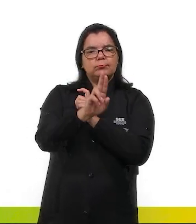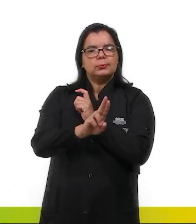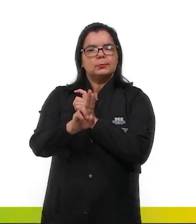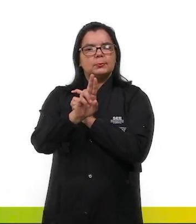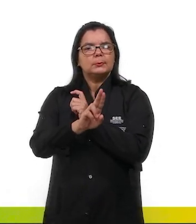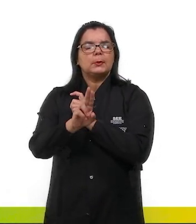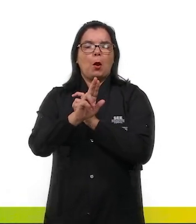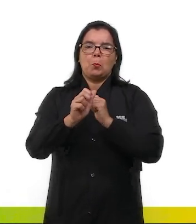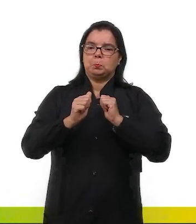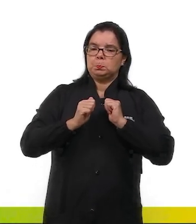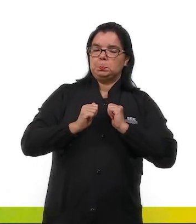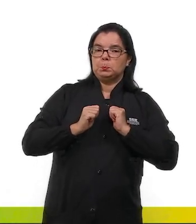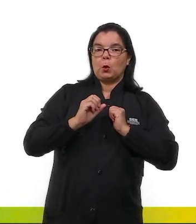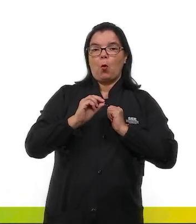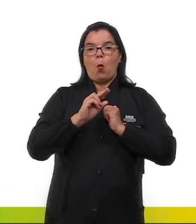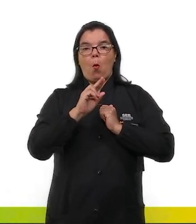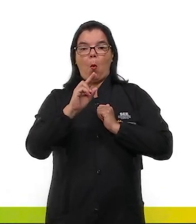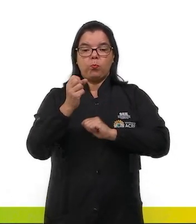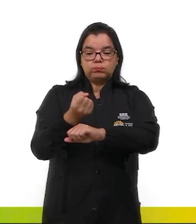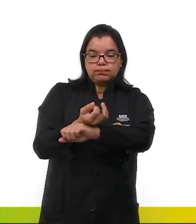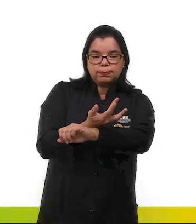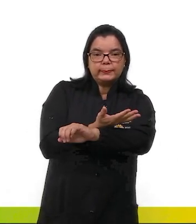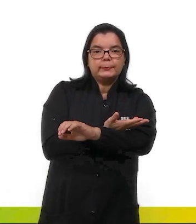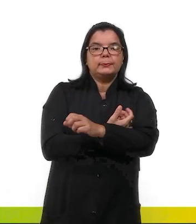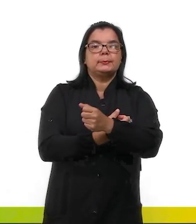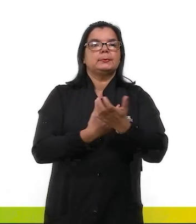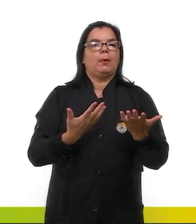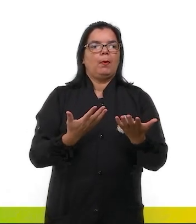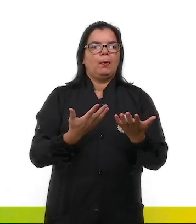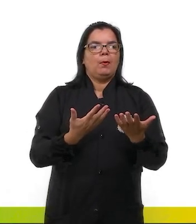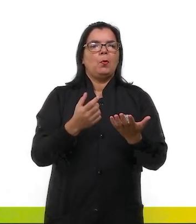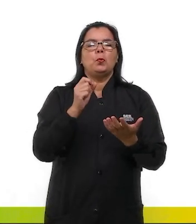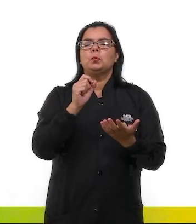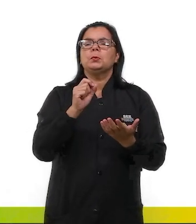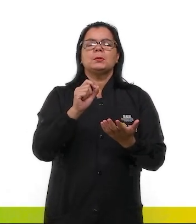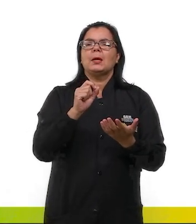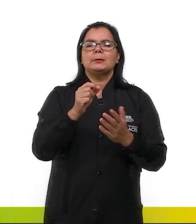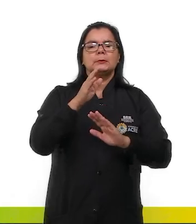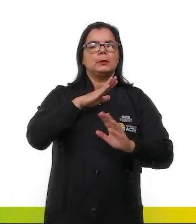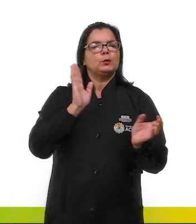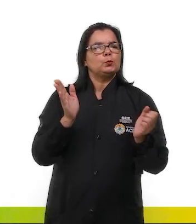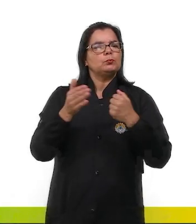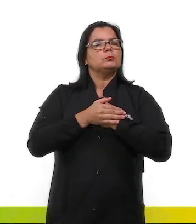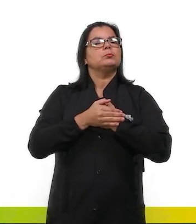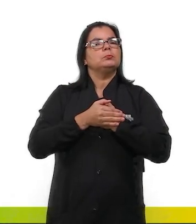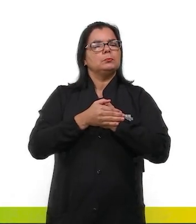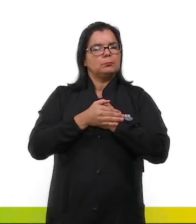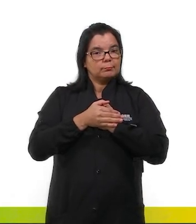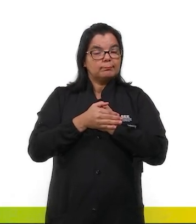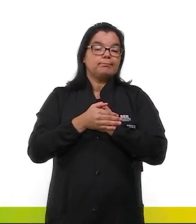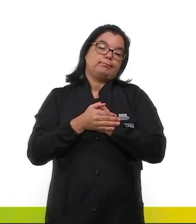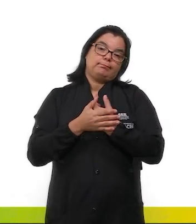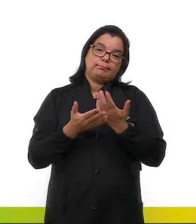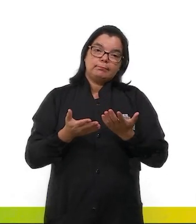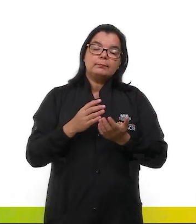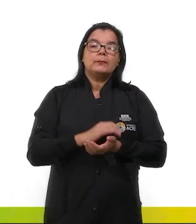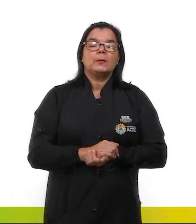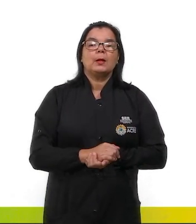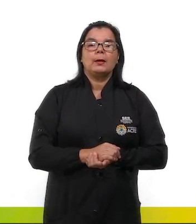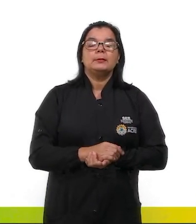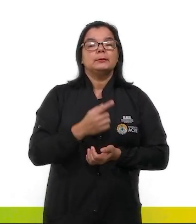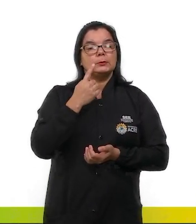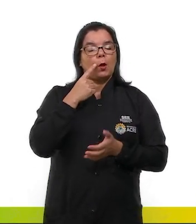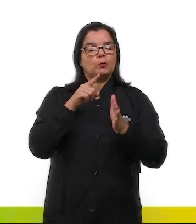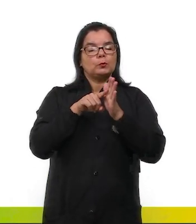usadas? Foram palavras neutras ou carregadas de emoção? E o que está sendo omitido? Então,